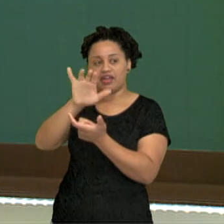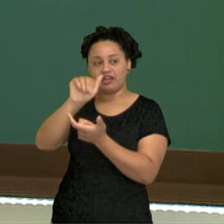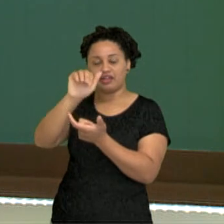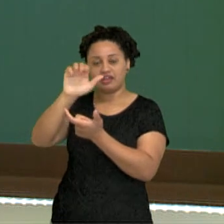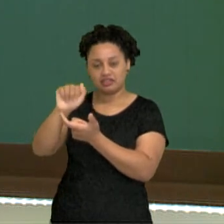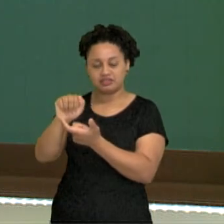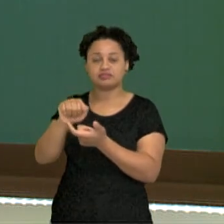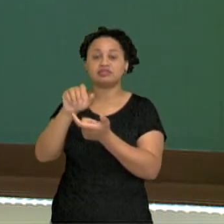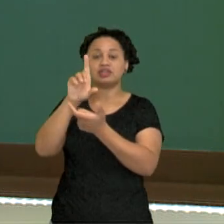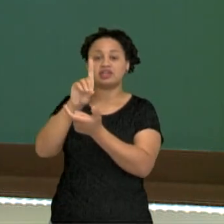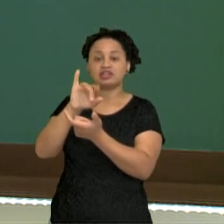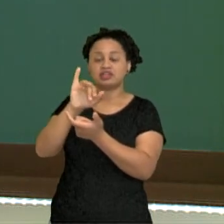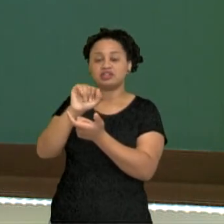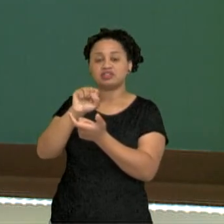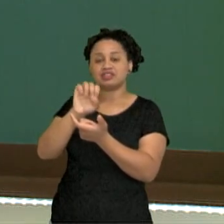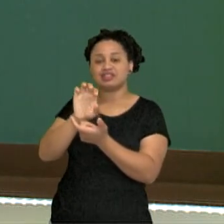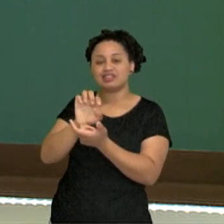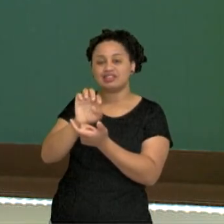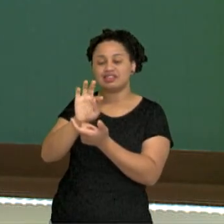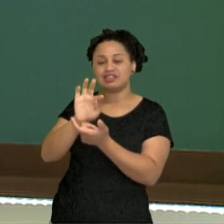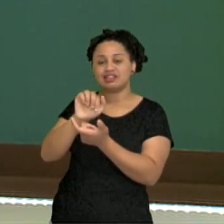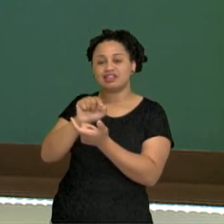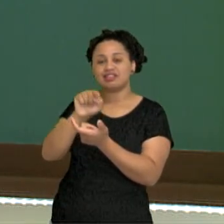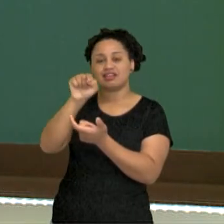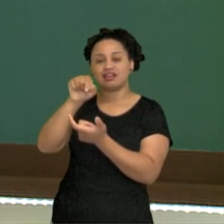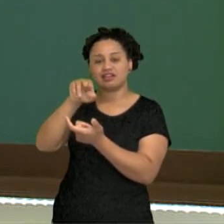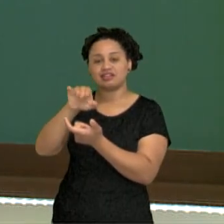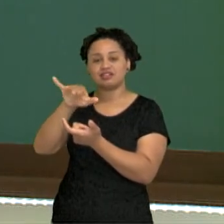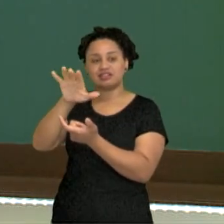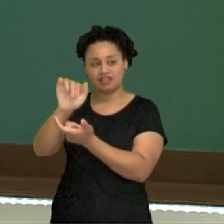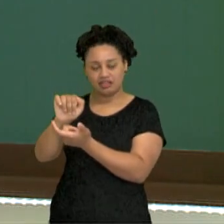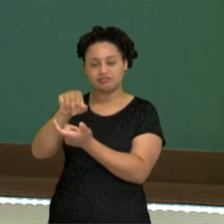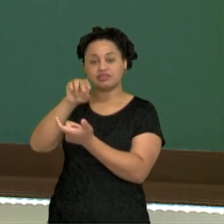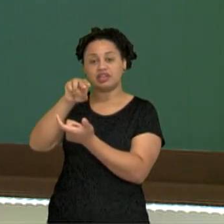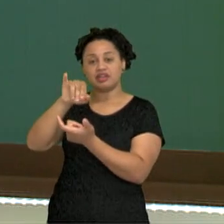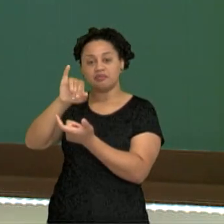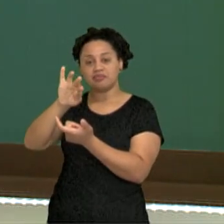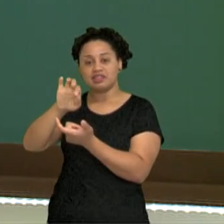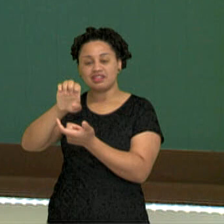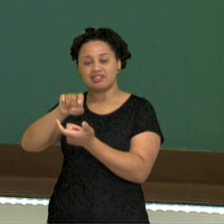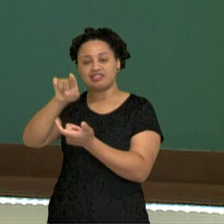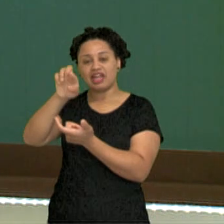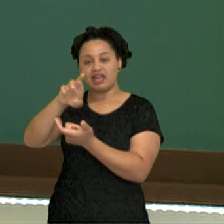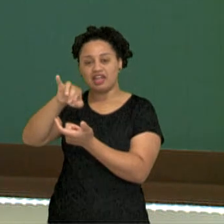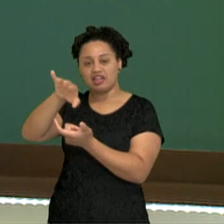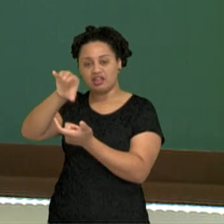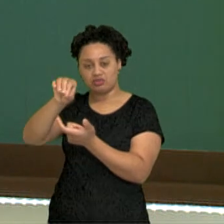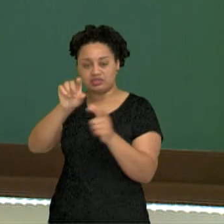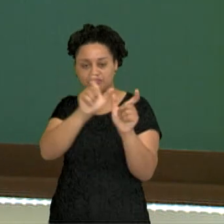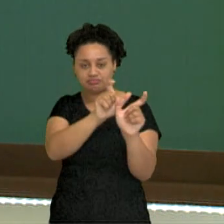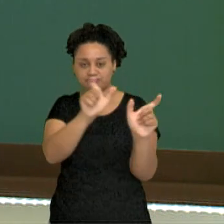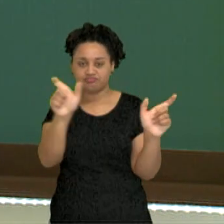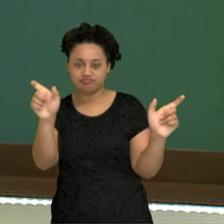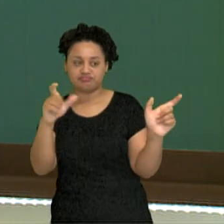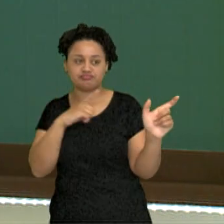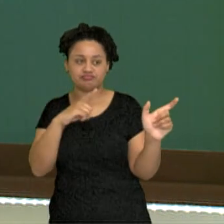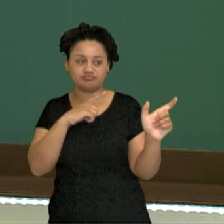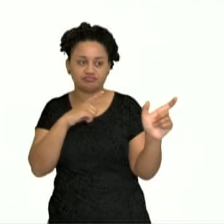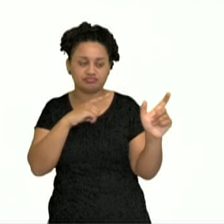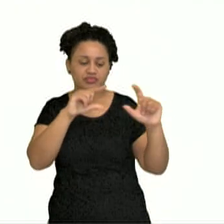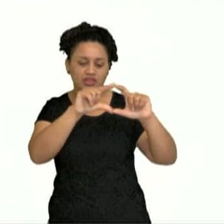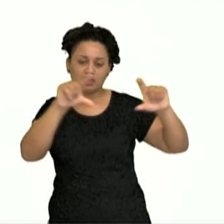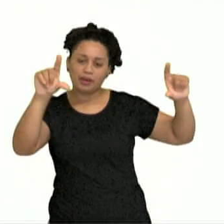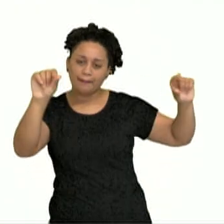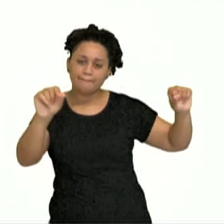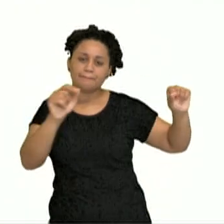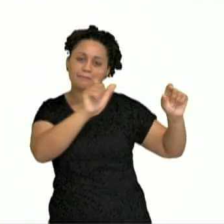mistérios. Observando elas, o que eu vejo em comum, né? Então, observem lá. Lúcia, férias,